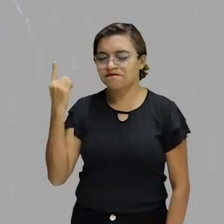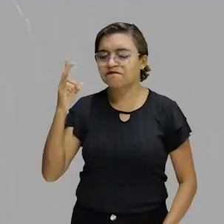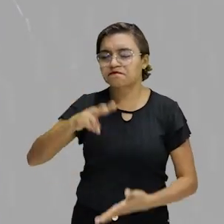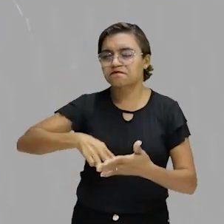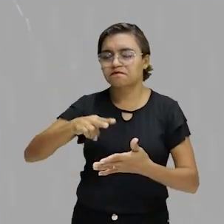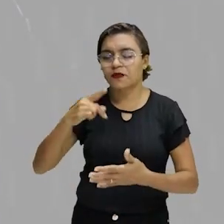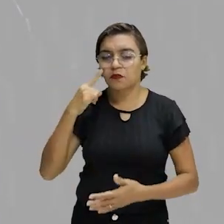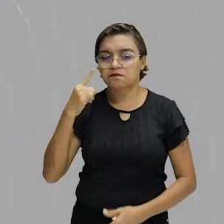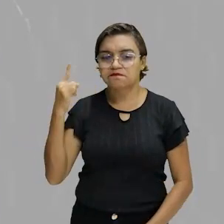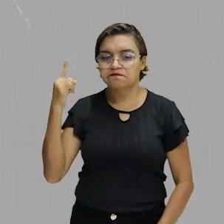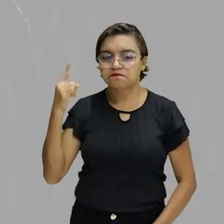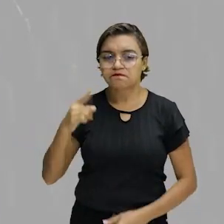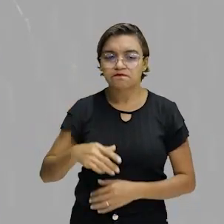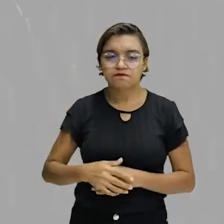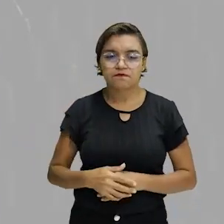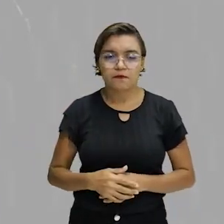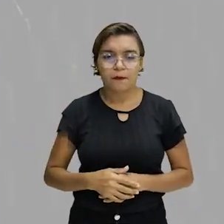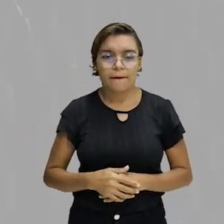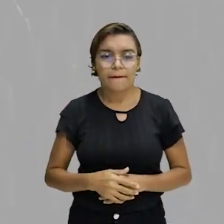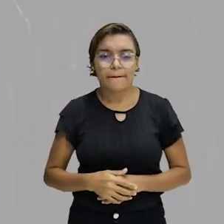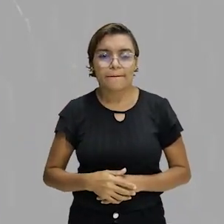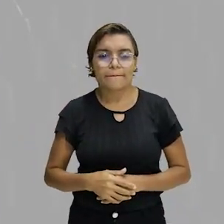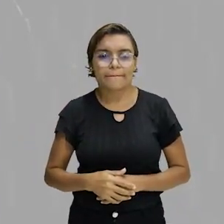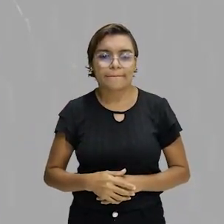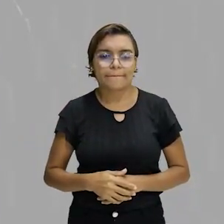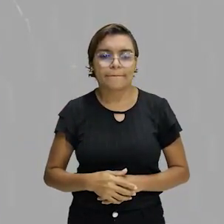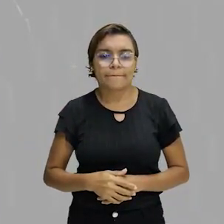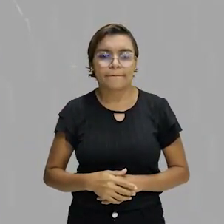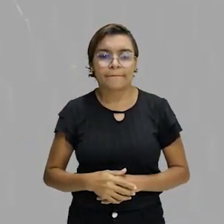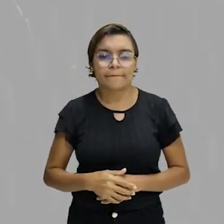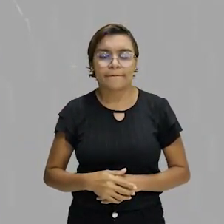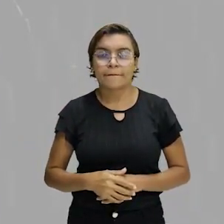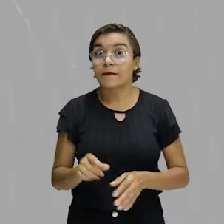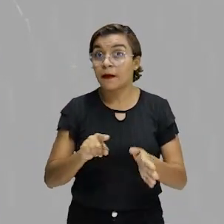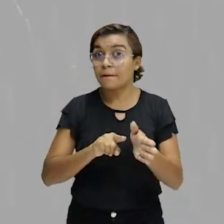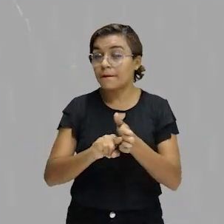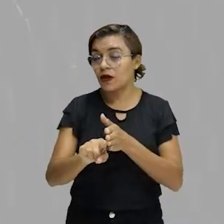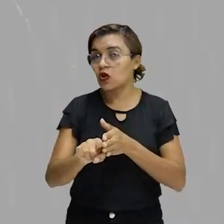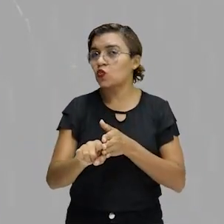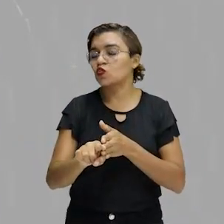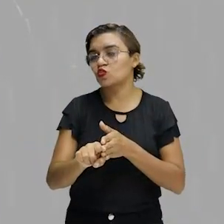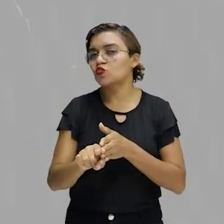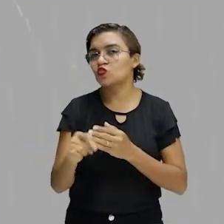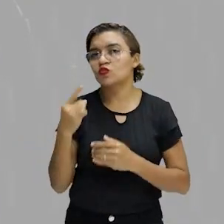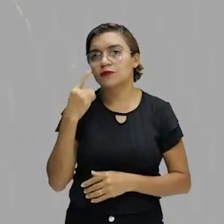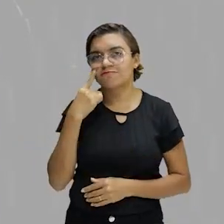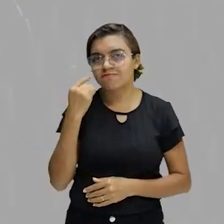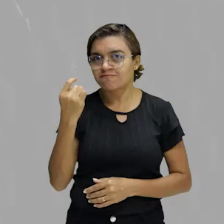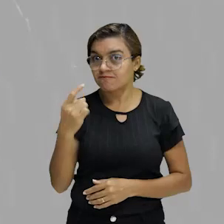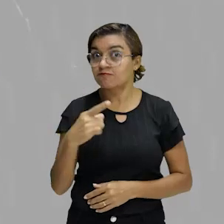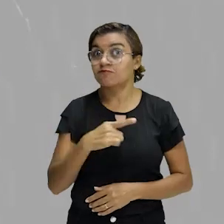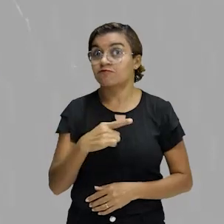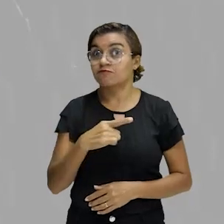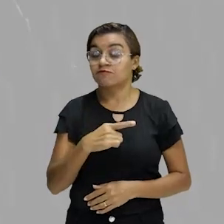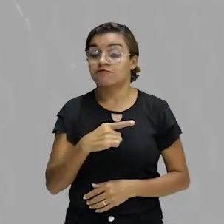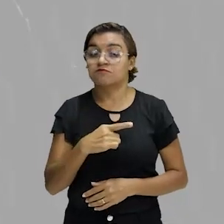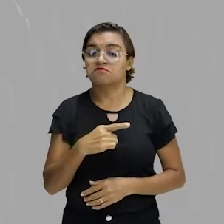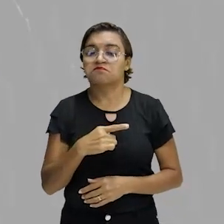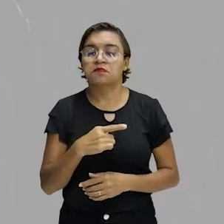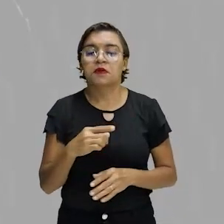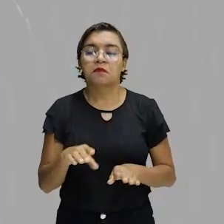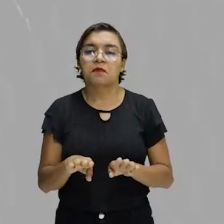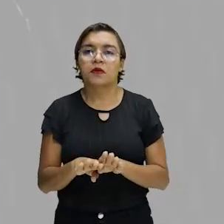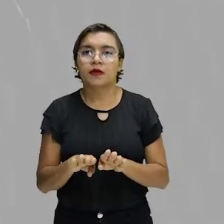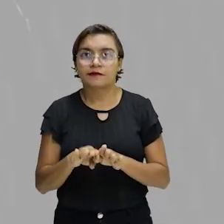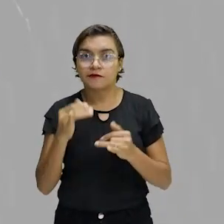cristais são respectivamente essa essa questão ela é interessante porque ela nos dá el